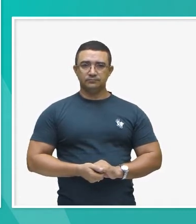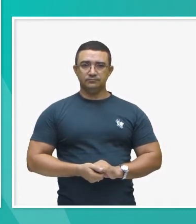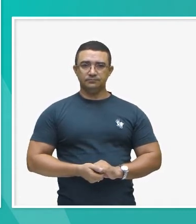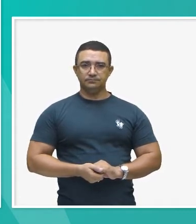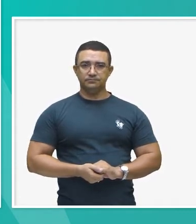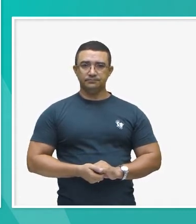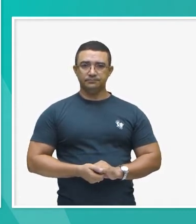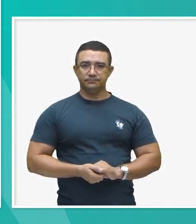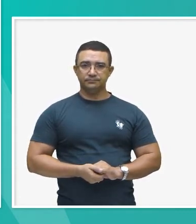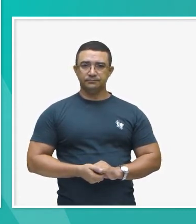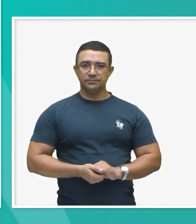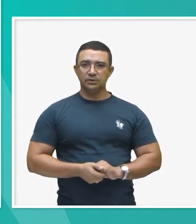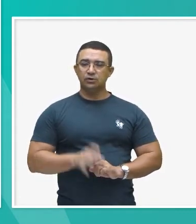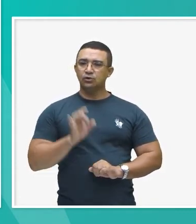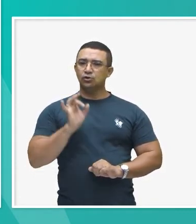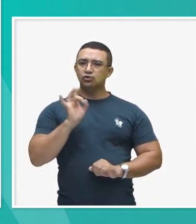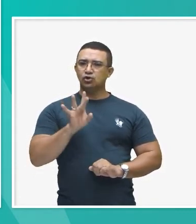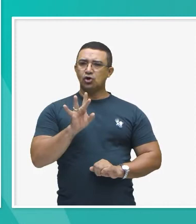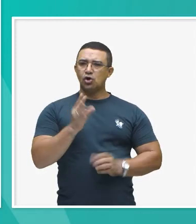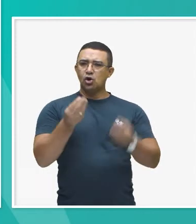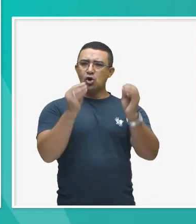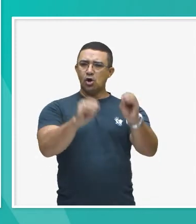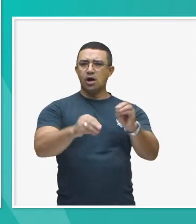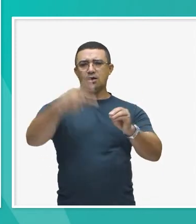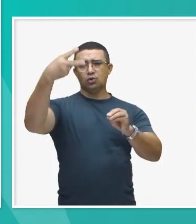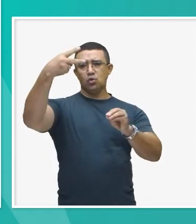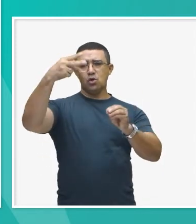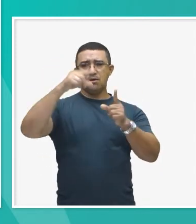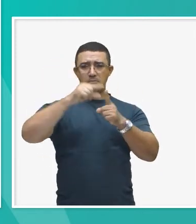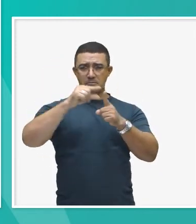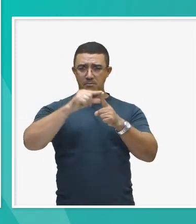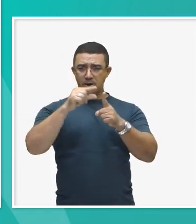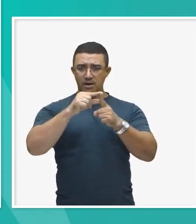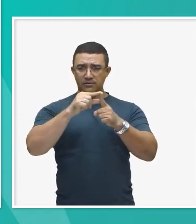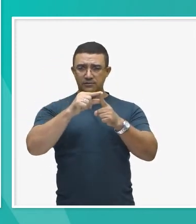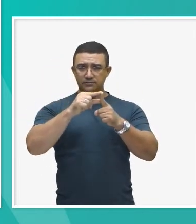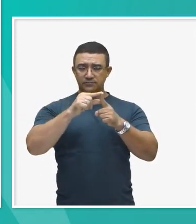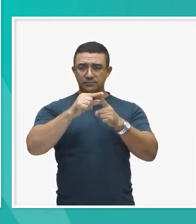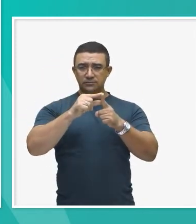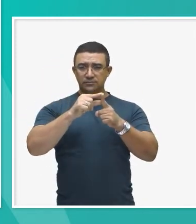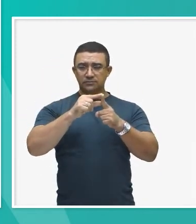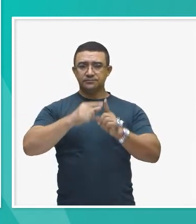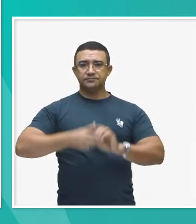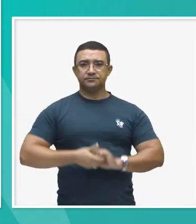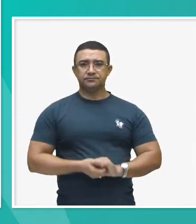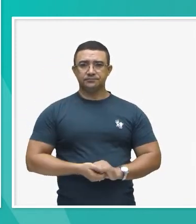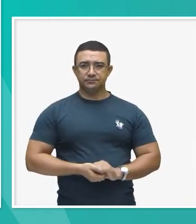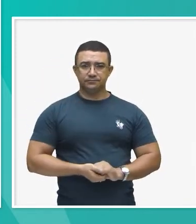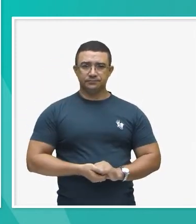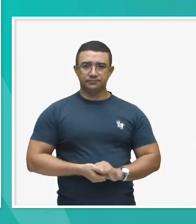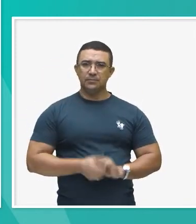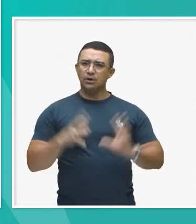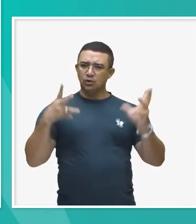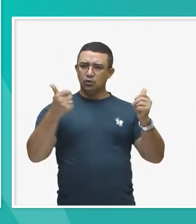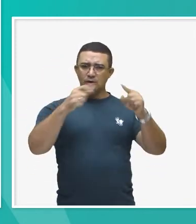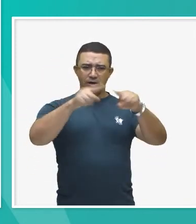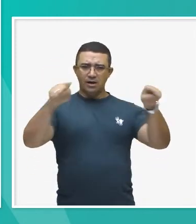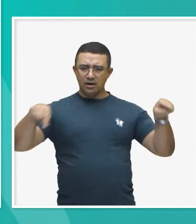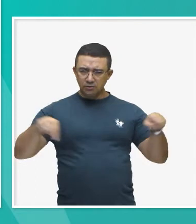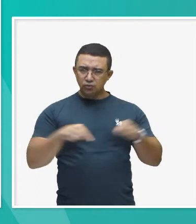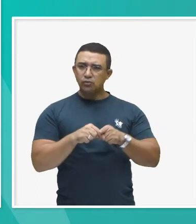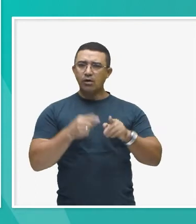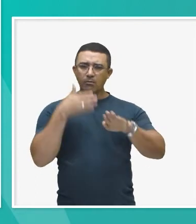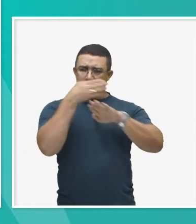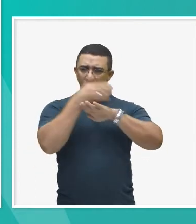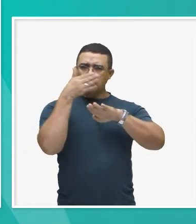tenho só espaço para duas palavras e a outra vai sobrar. Todas as turmas aí, participem